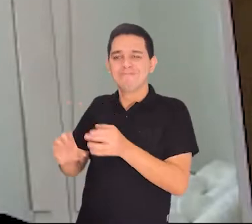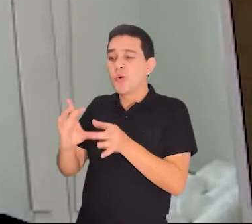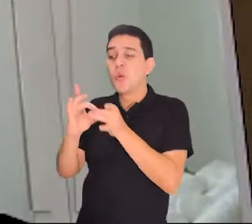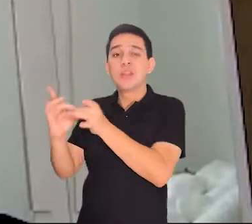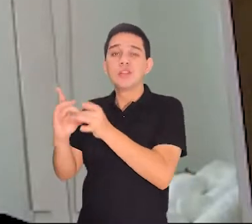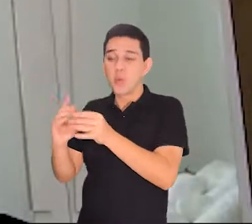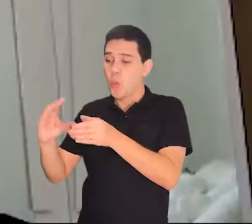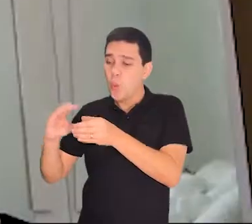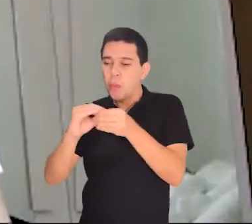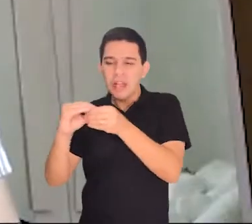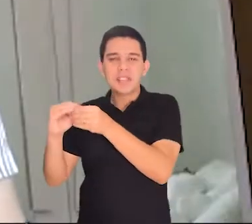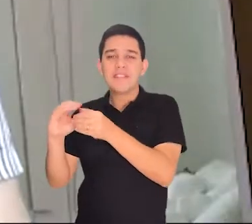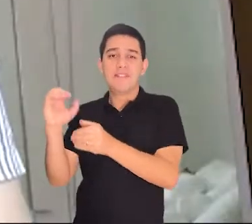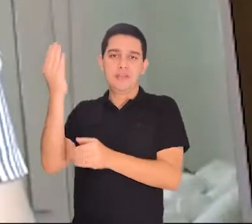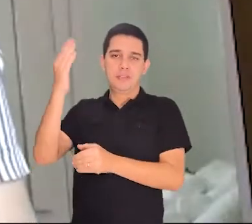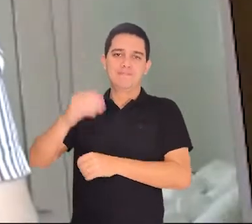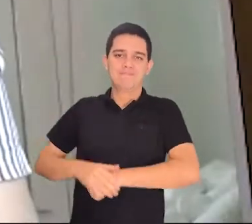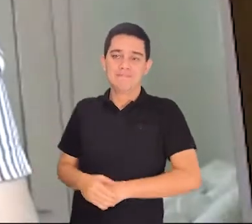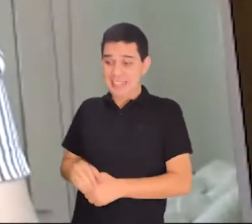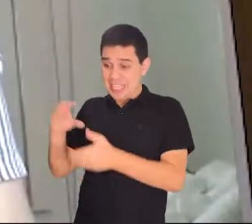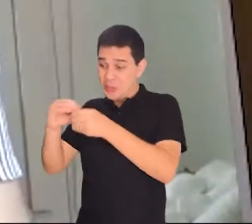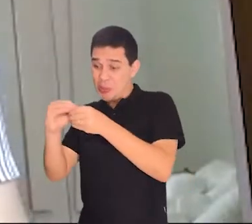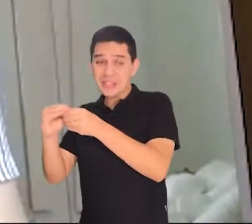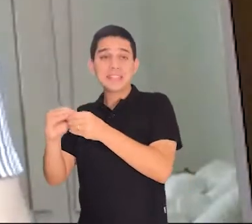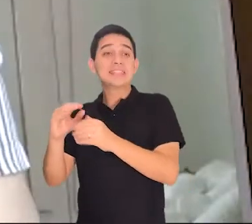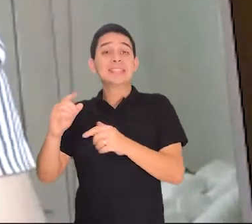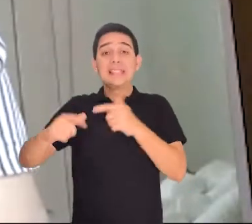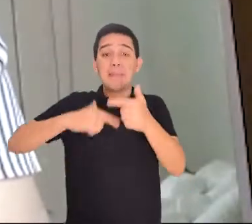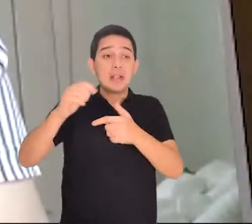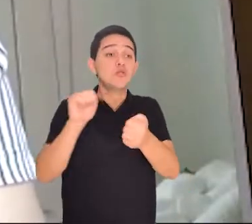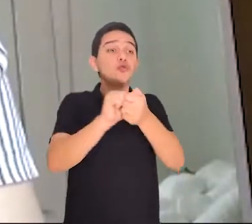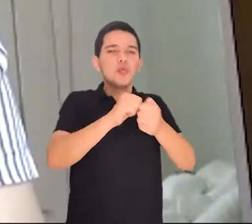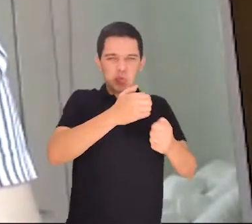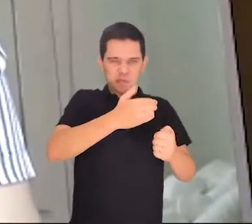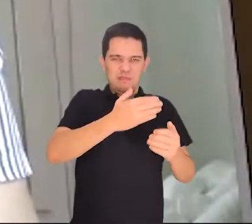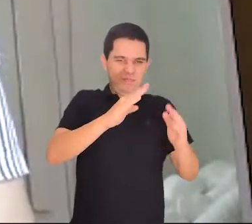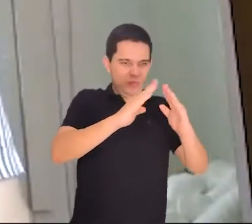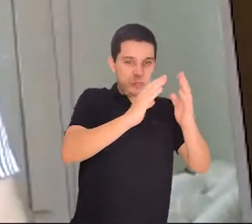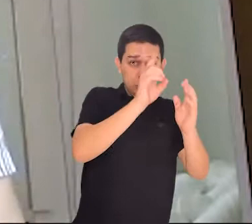hospitais goianos. Conheci a Unisec através de uma colega, fomos até